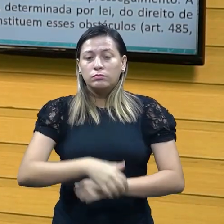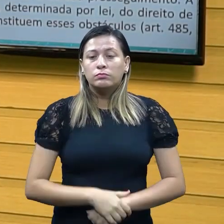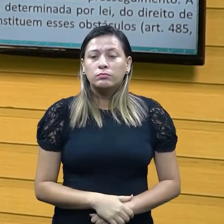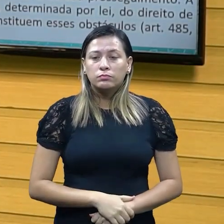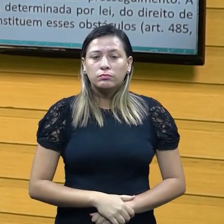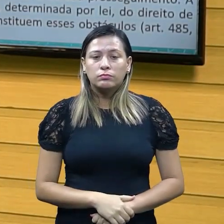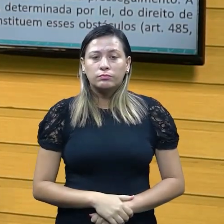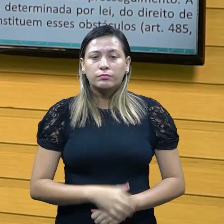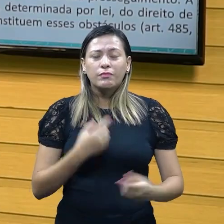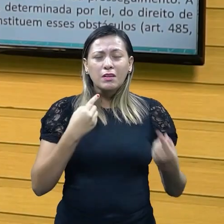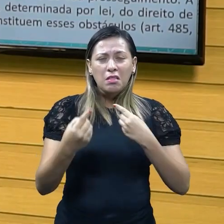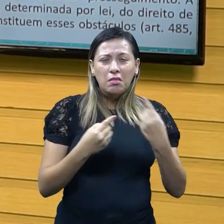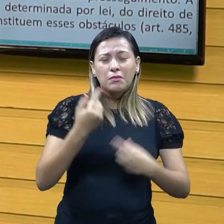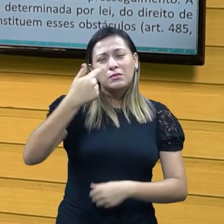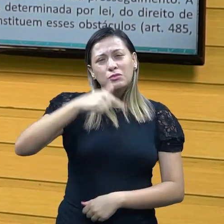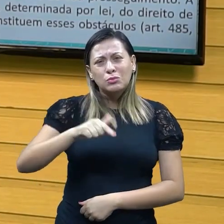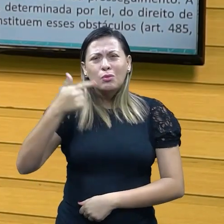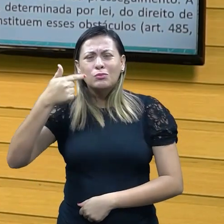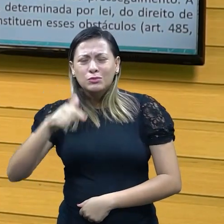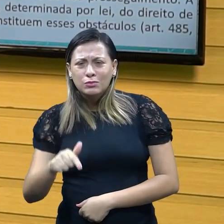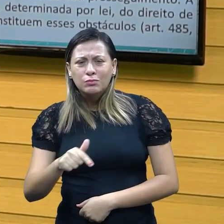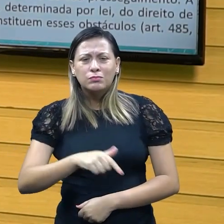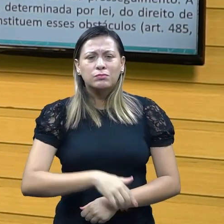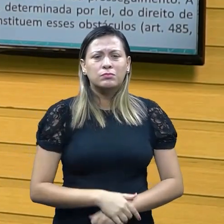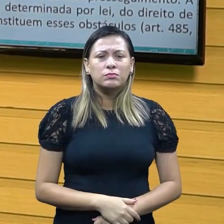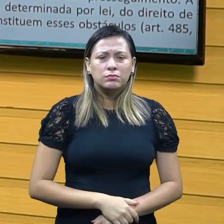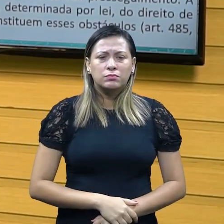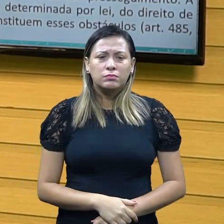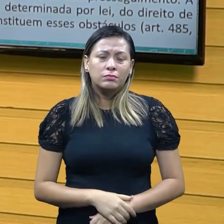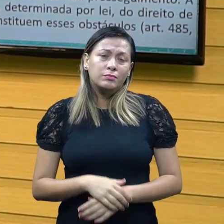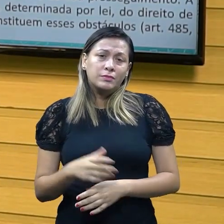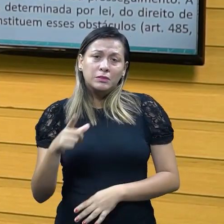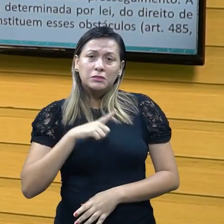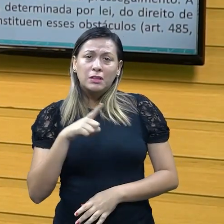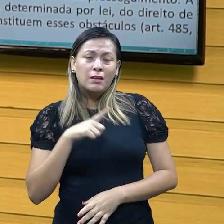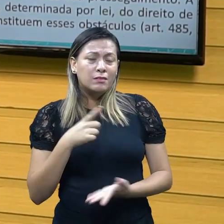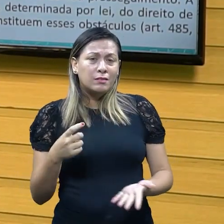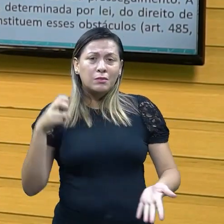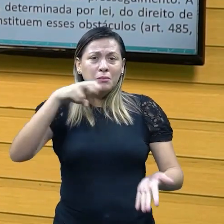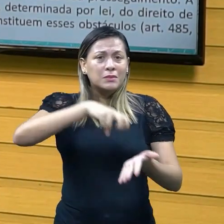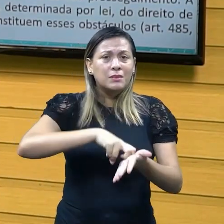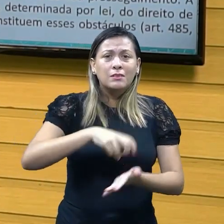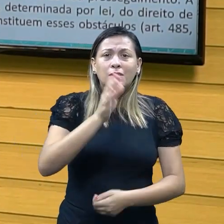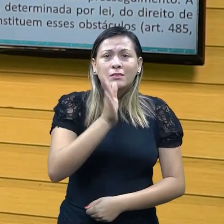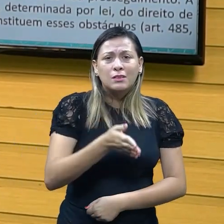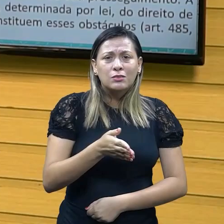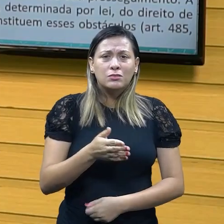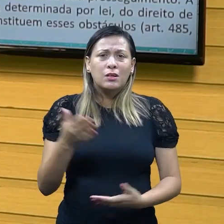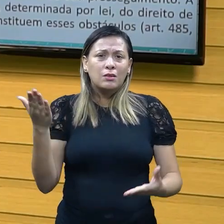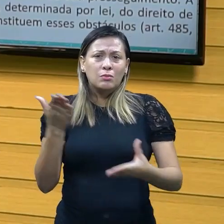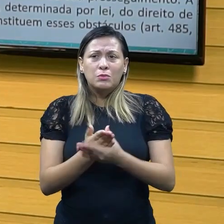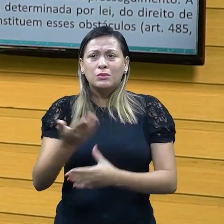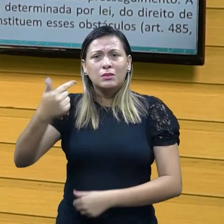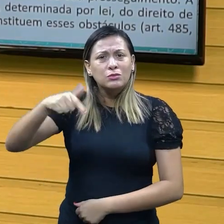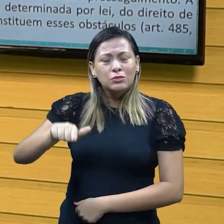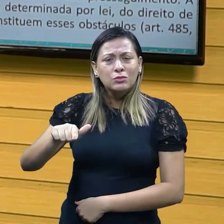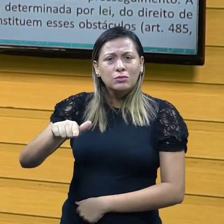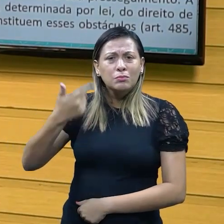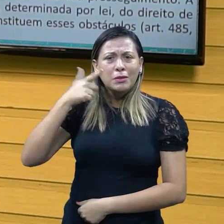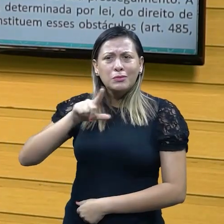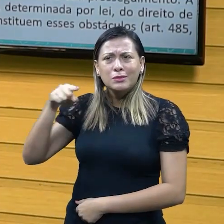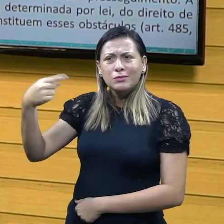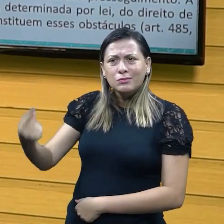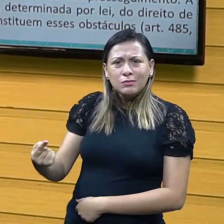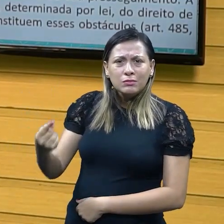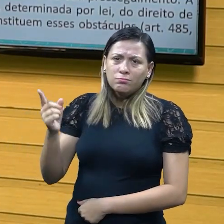mesma parte, mesma causa de pedir e mesmo pedido? Bom, você já tem uma sentença, transitou em julgado, você vai entrar com o mesmo pedido para tentar conseguir uma outra?